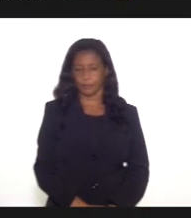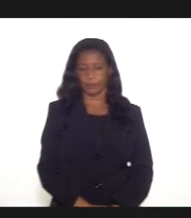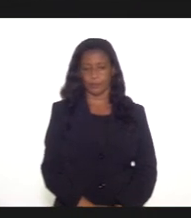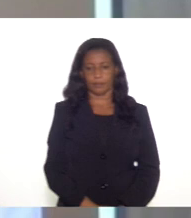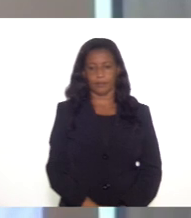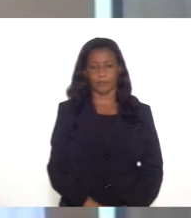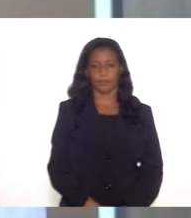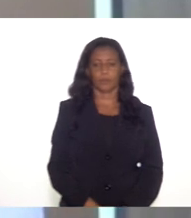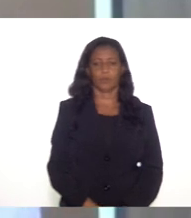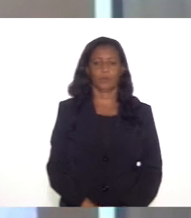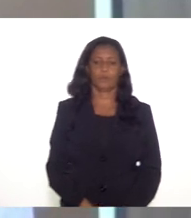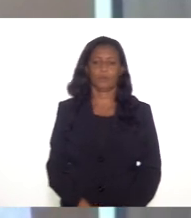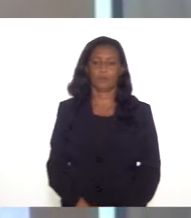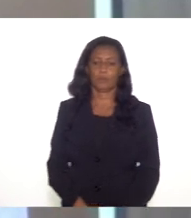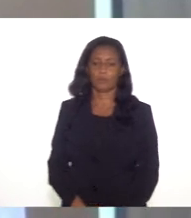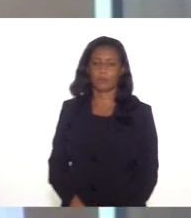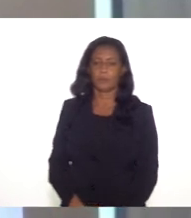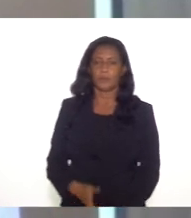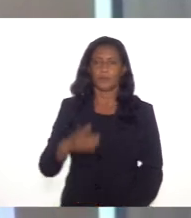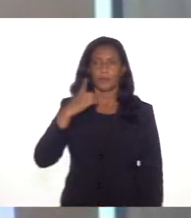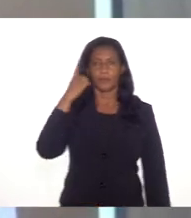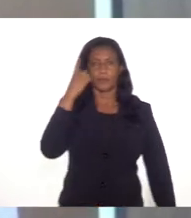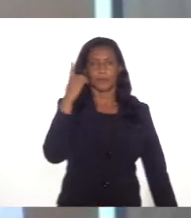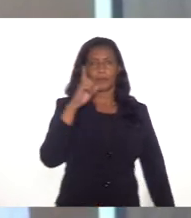oradora escrita, a deputada Zeidã.